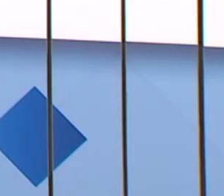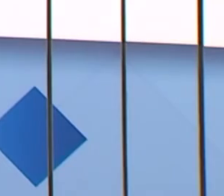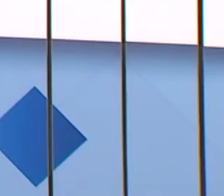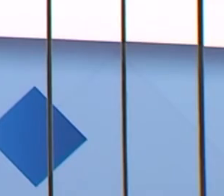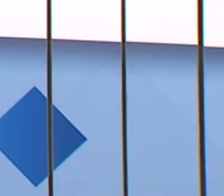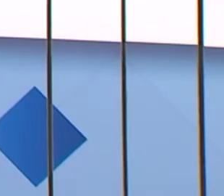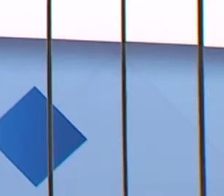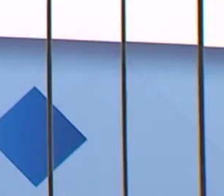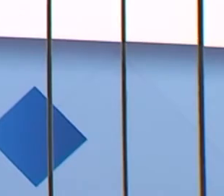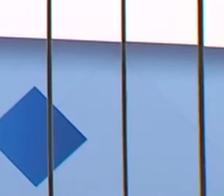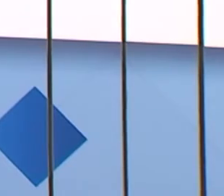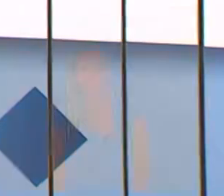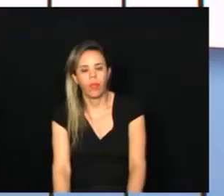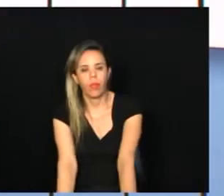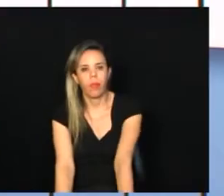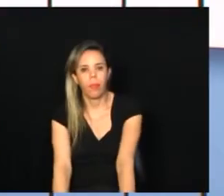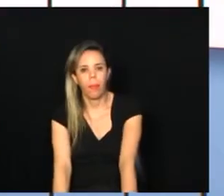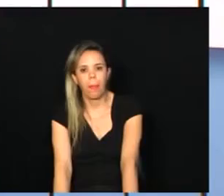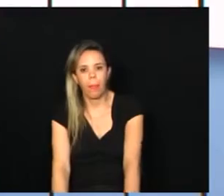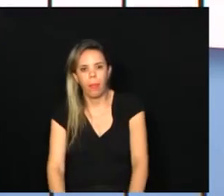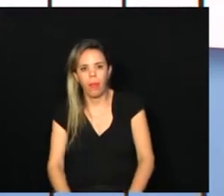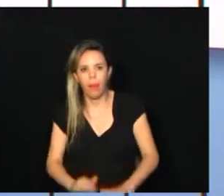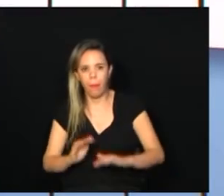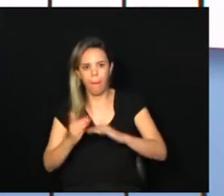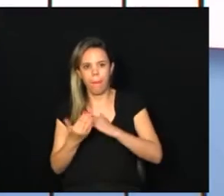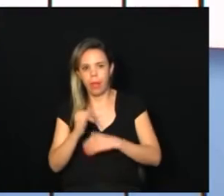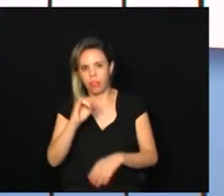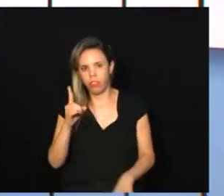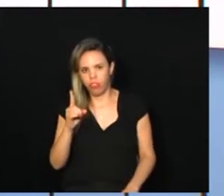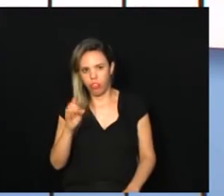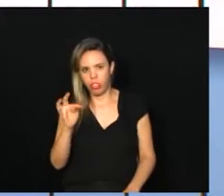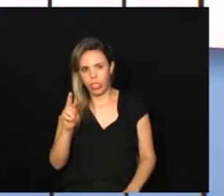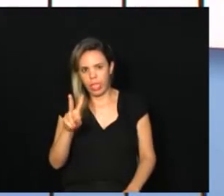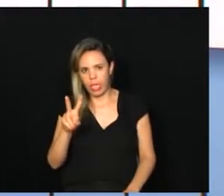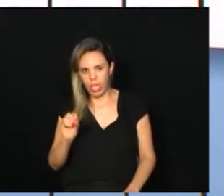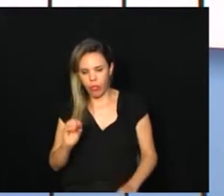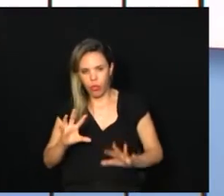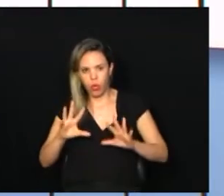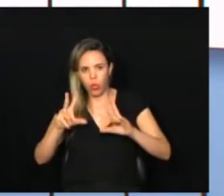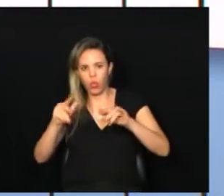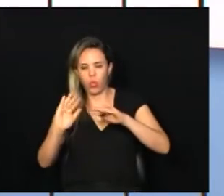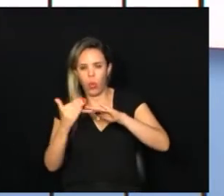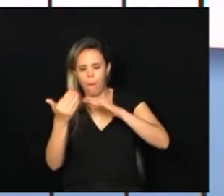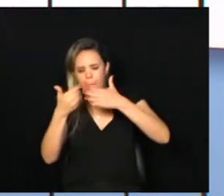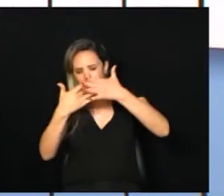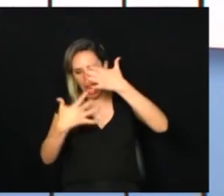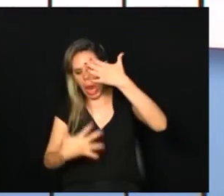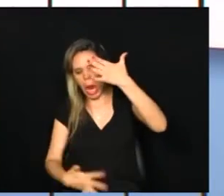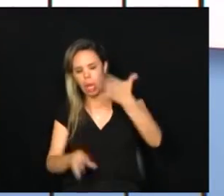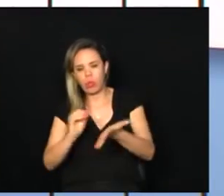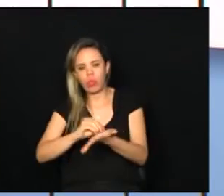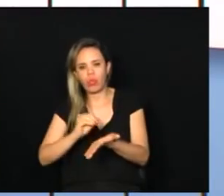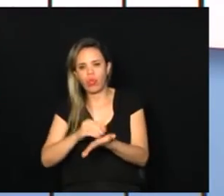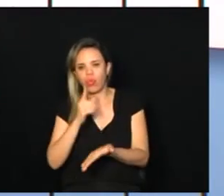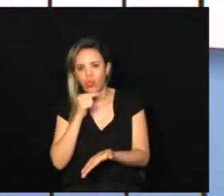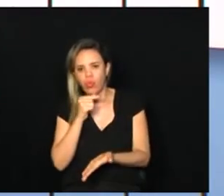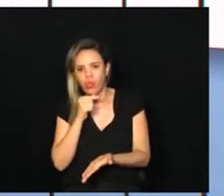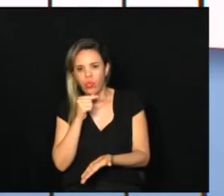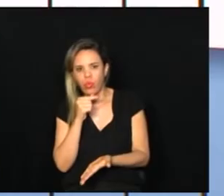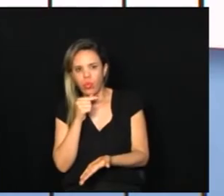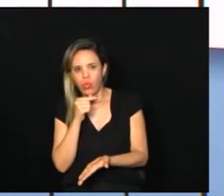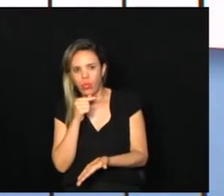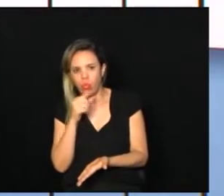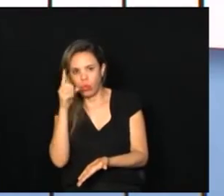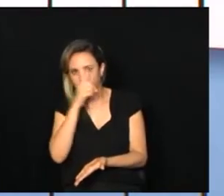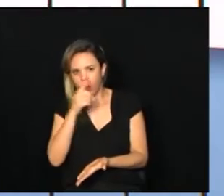João Jorge, da Ponte Preta e do Jardim do Trevo. Todos esses bairros ficarão sem água